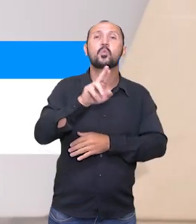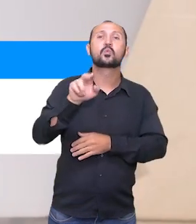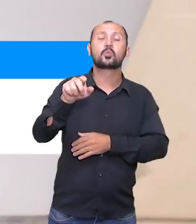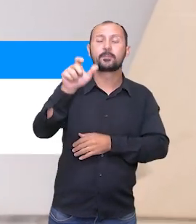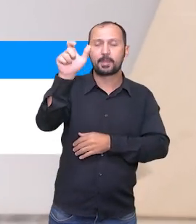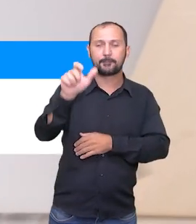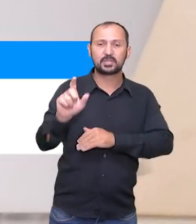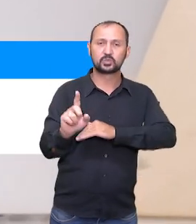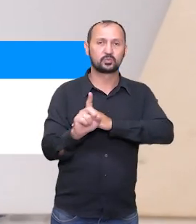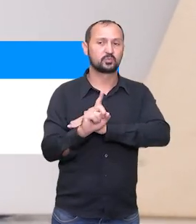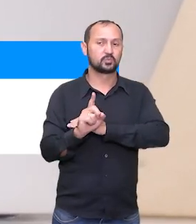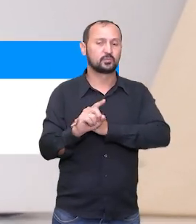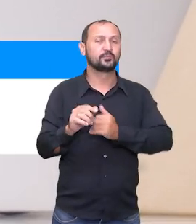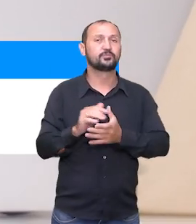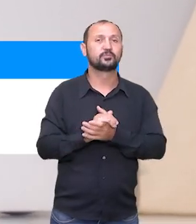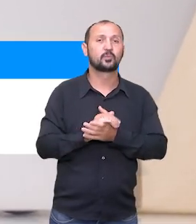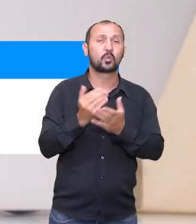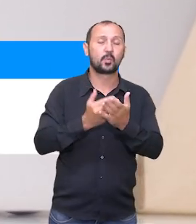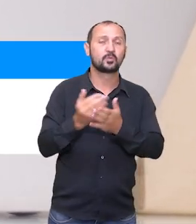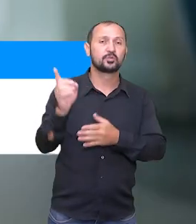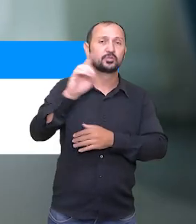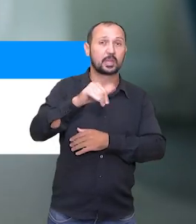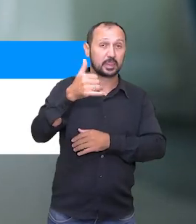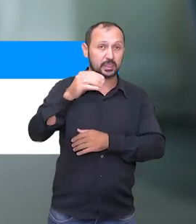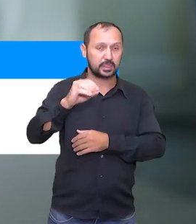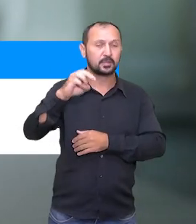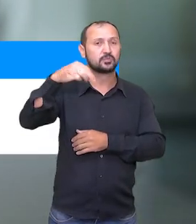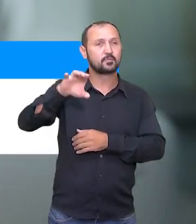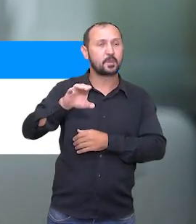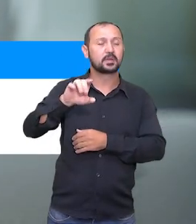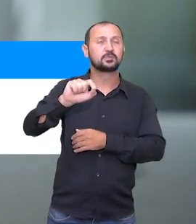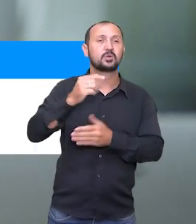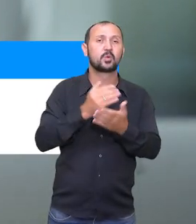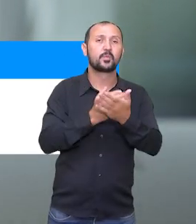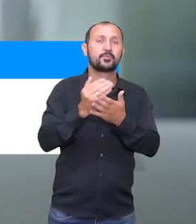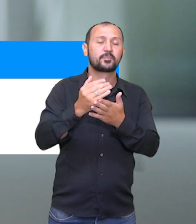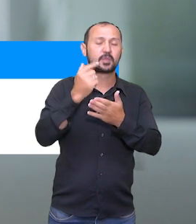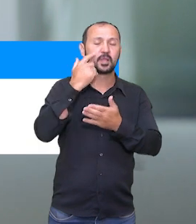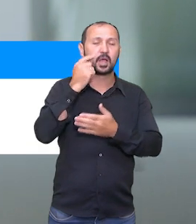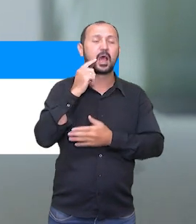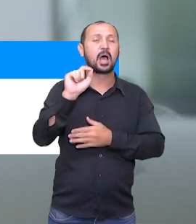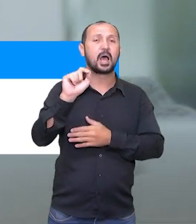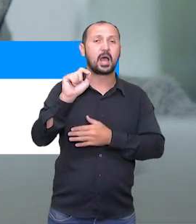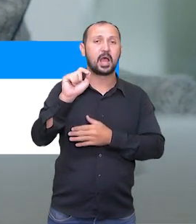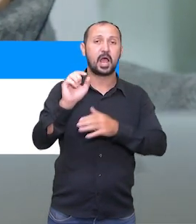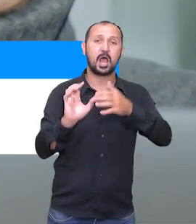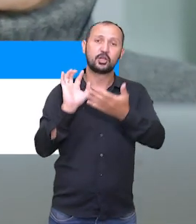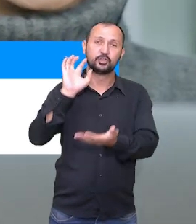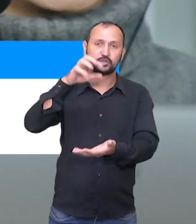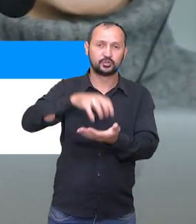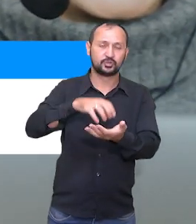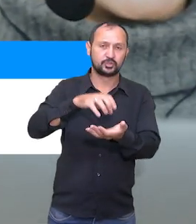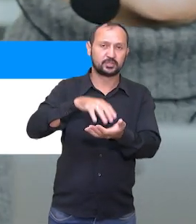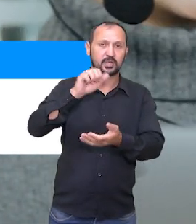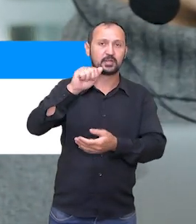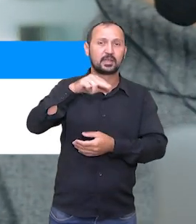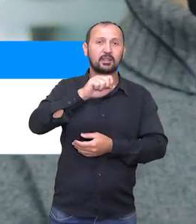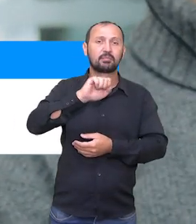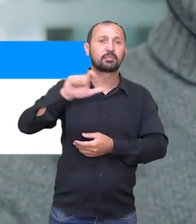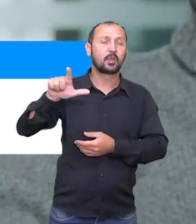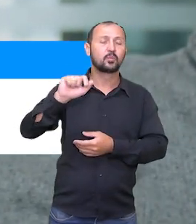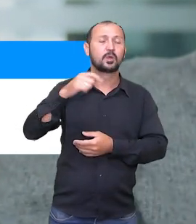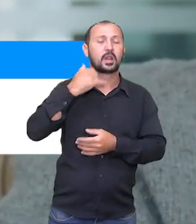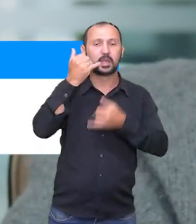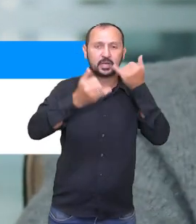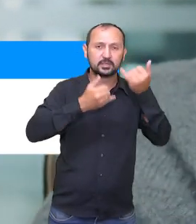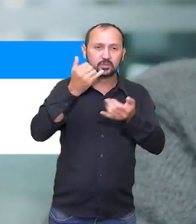obrigatoriedade de citar o nome do atendente de telemarketing. Desde 10 de março deste ano, por determinação da Agência Nacional de Telecomunicações, a